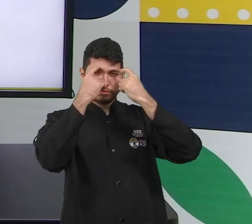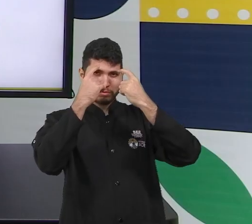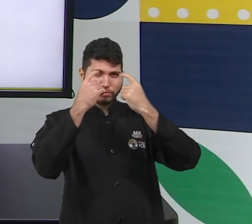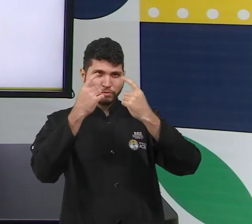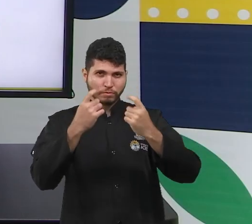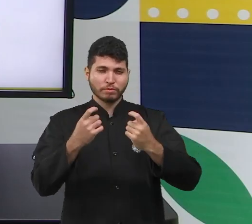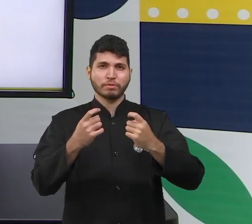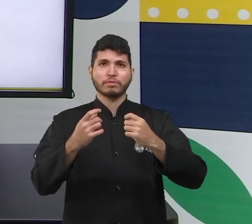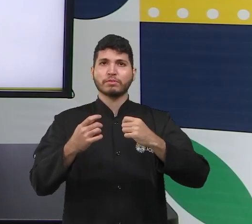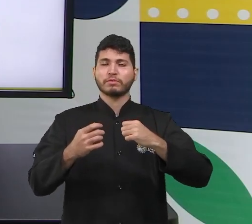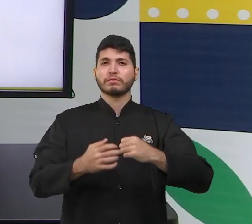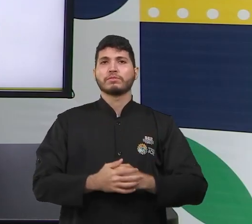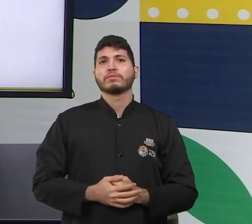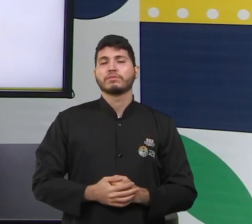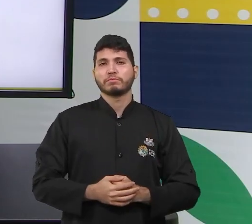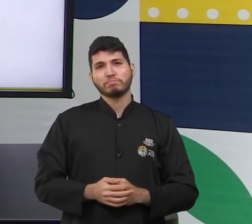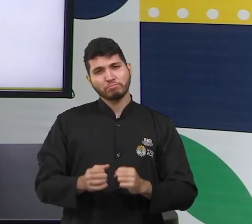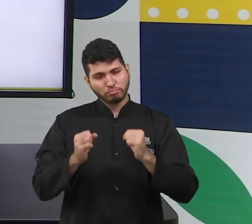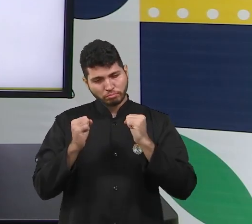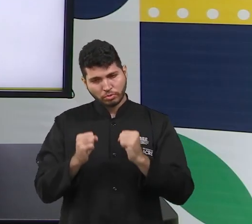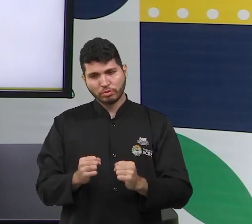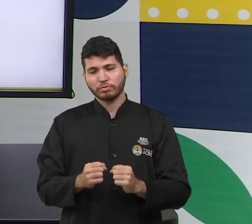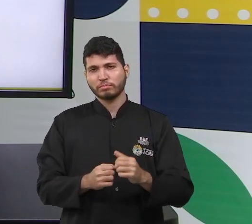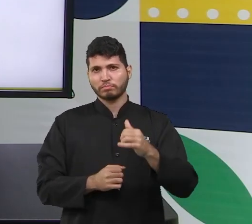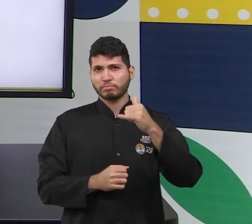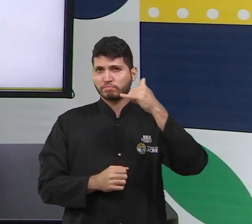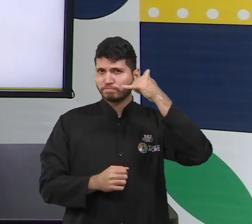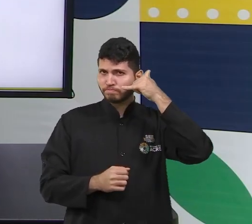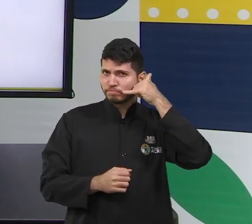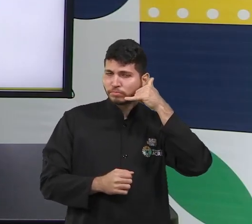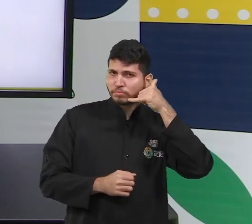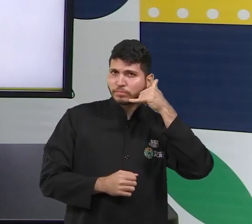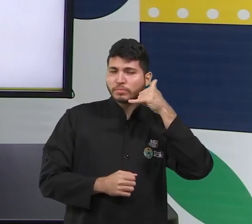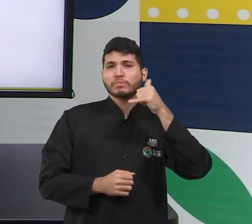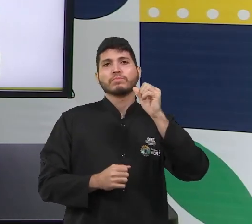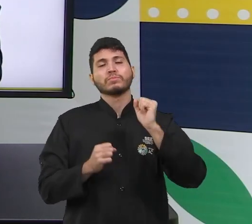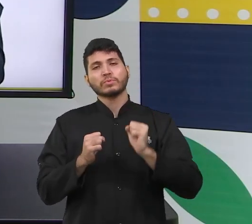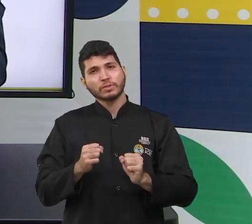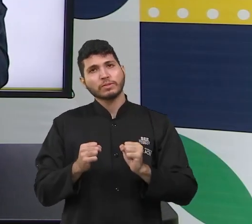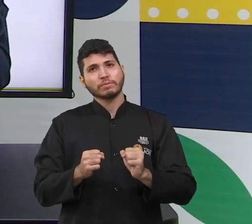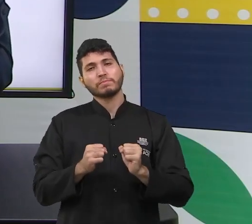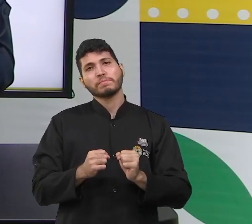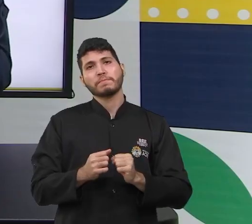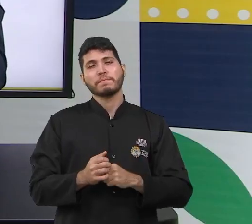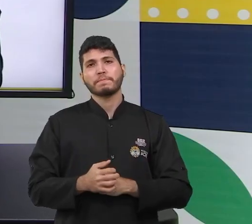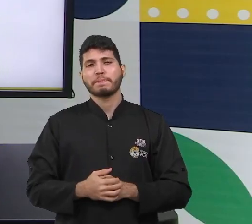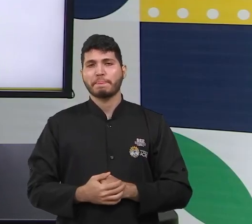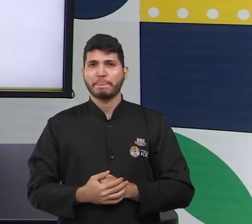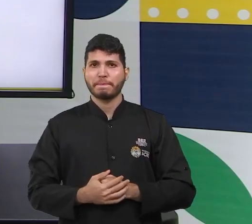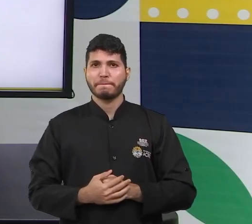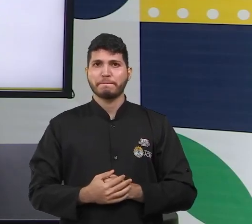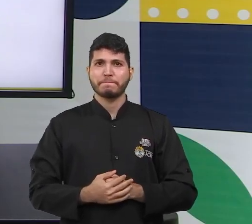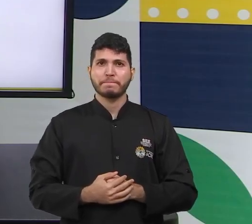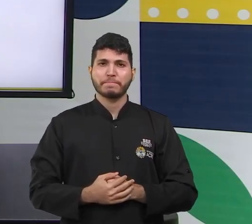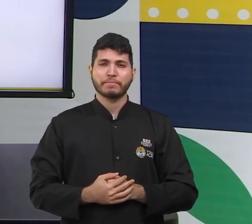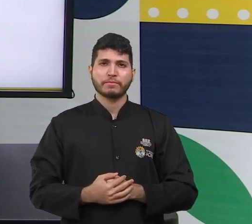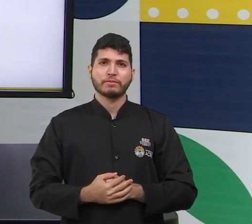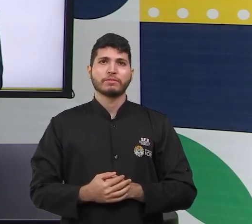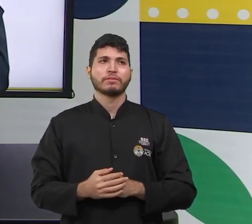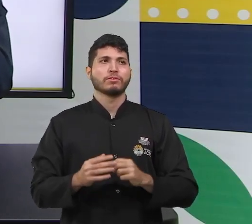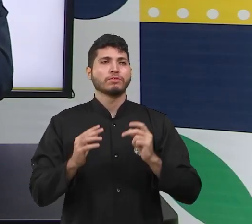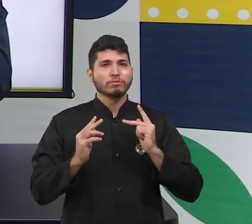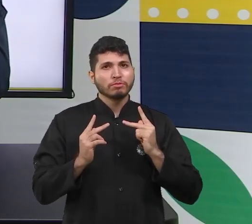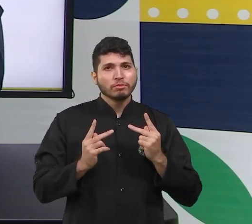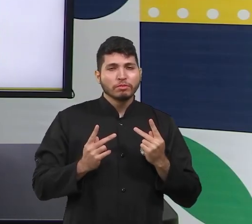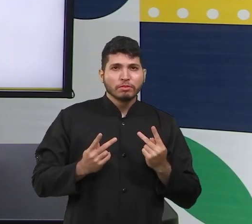antes que seja tarde, pode ligar e denunciar. Não é só uma questão de humanidade, não